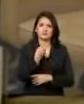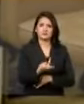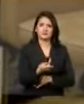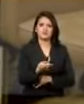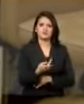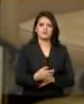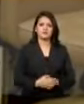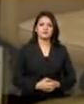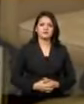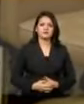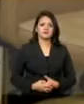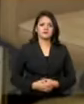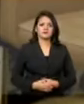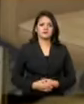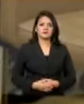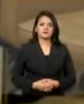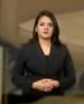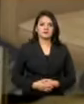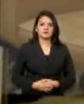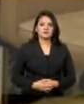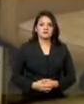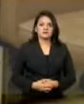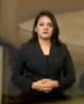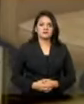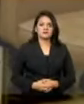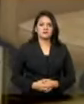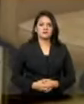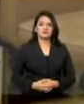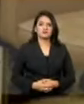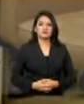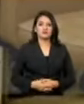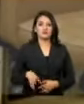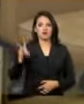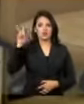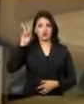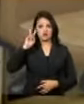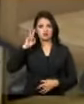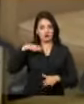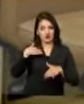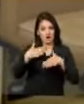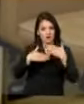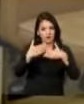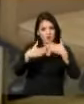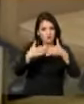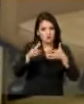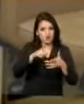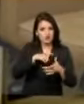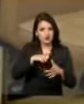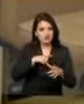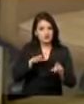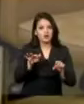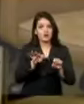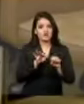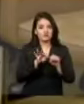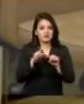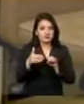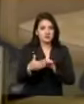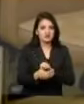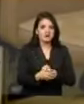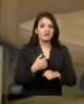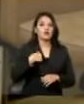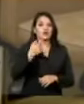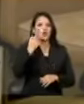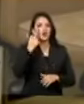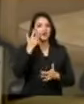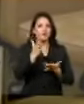Marco Aurélio, que é a evolução histórica dessa matéria no Supremo Tribunal Federal. Eu vi em